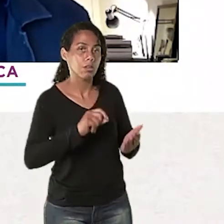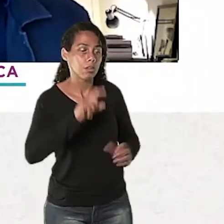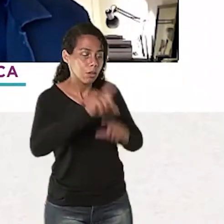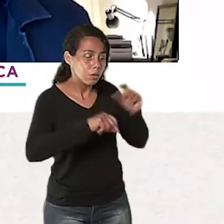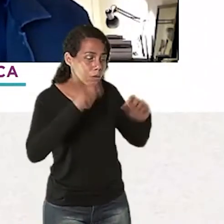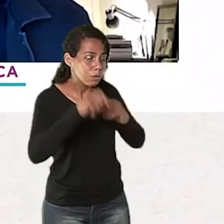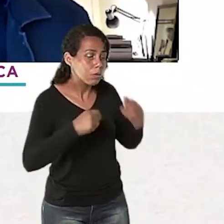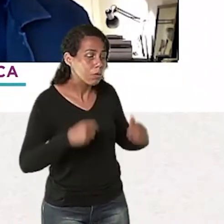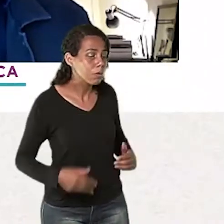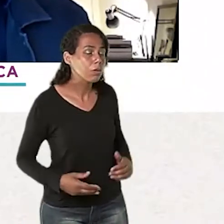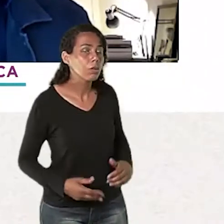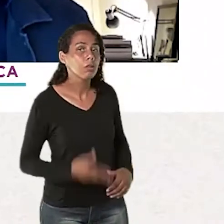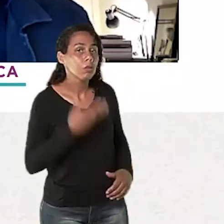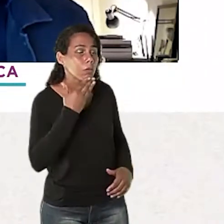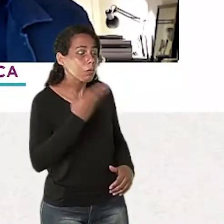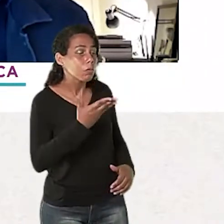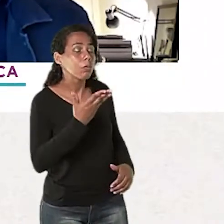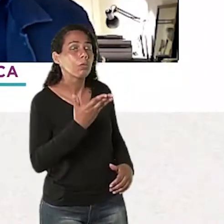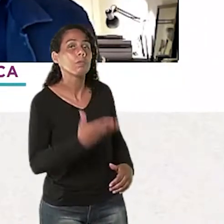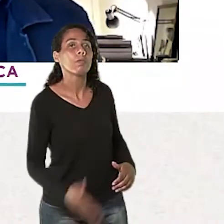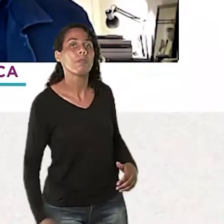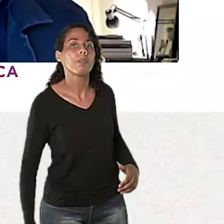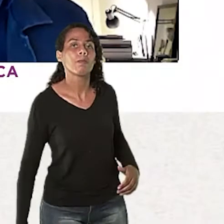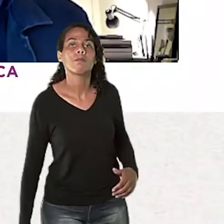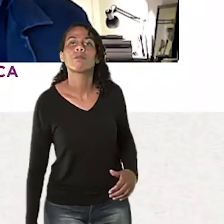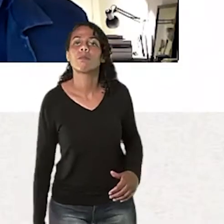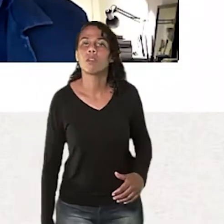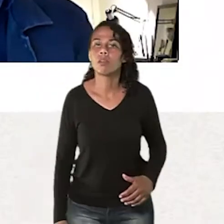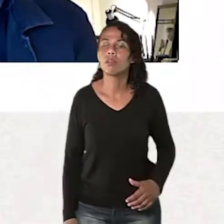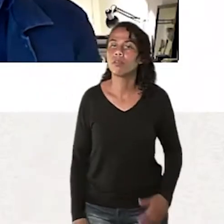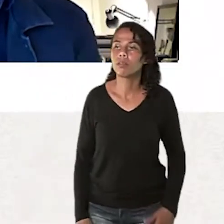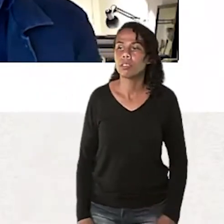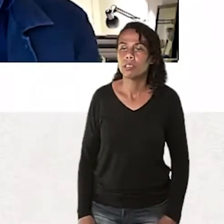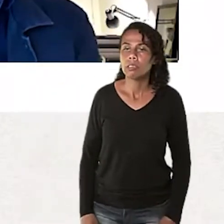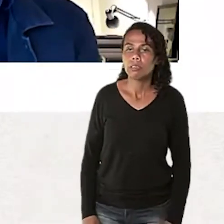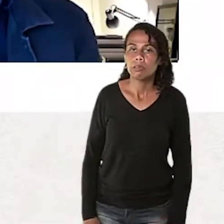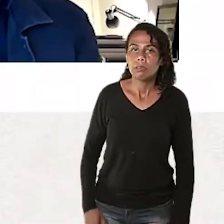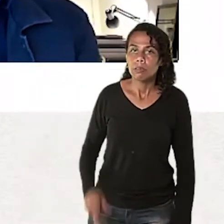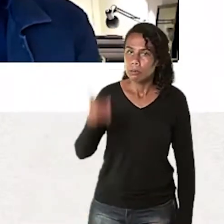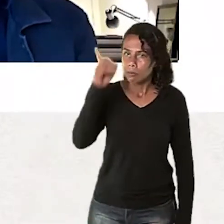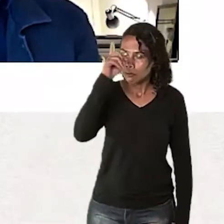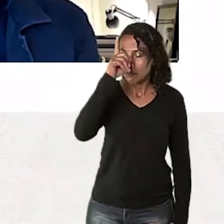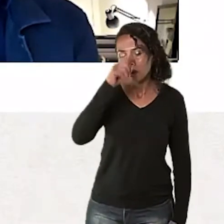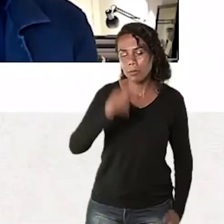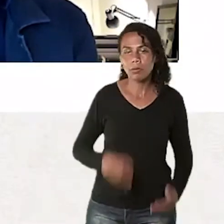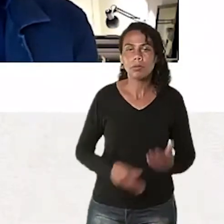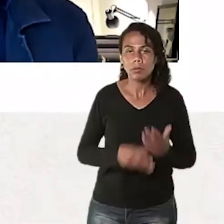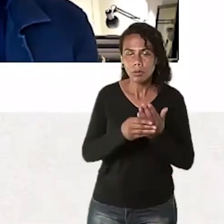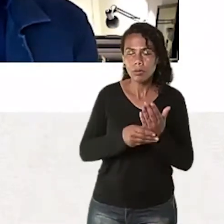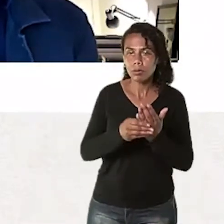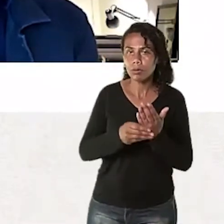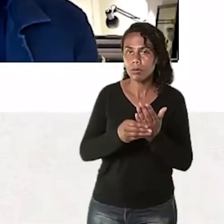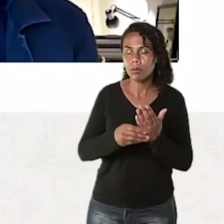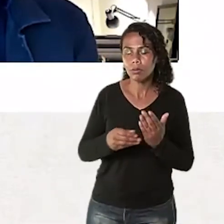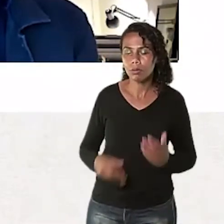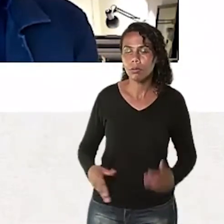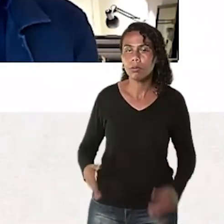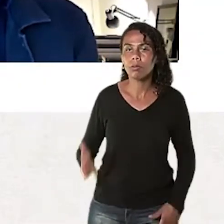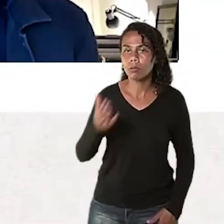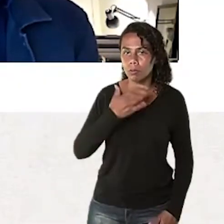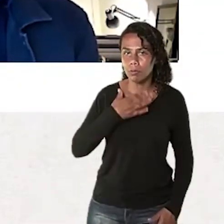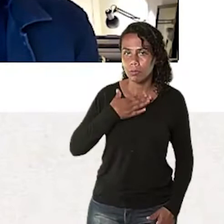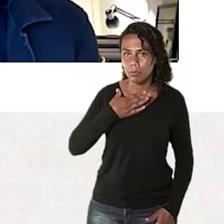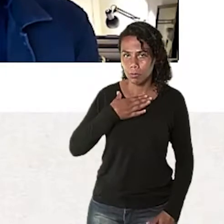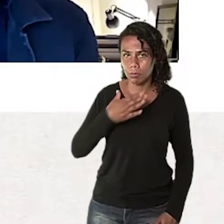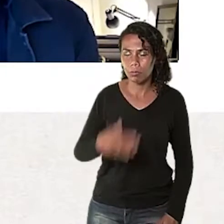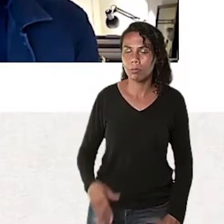Então, o livro começa... Eu vou fazer um pequeno resumo, porque ele começa de uma... É meio vertiginoso. Legal. Isso você tem